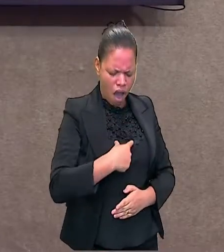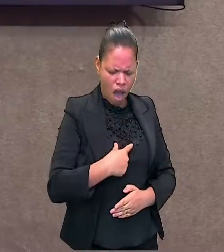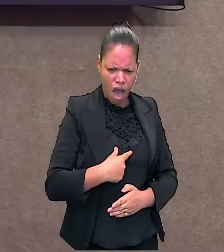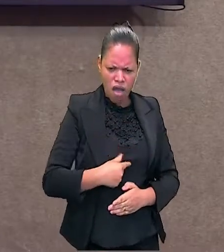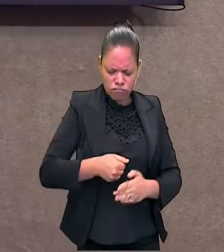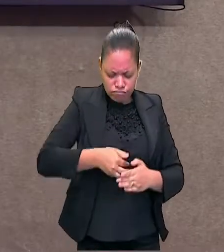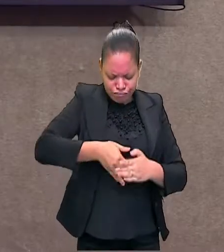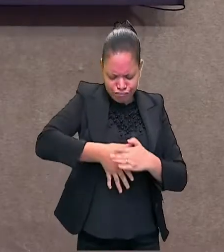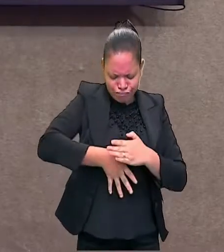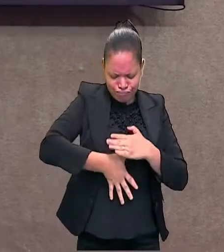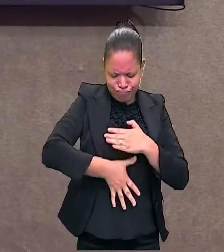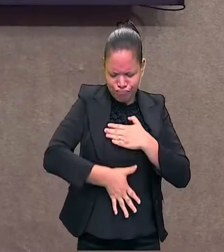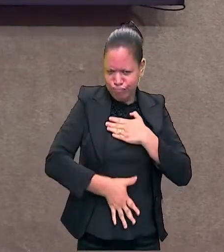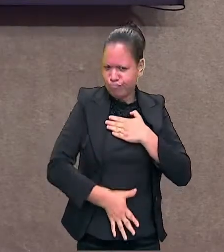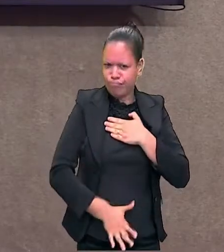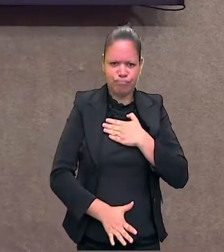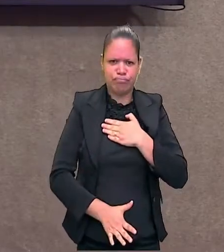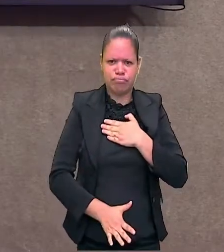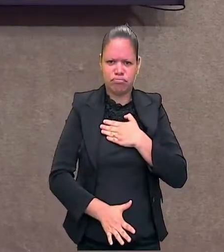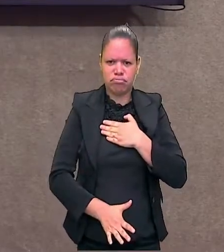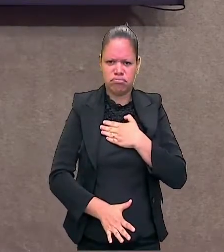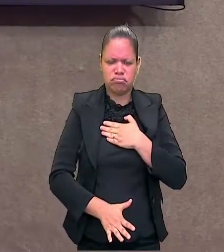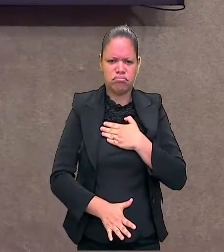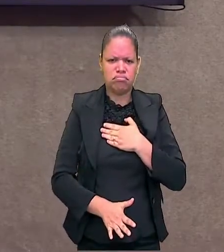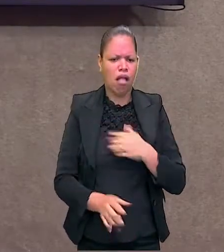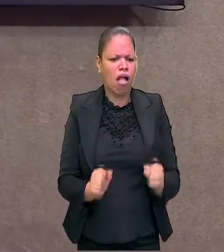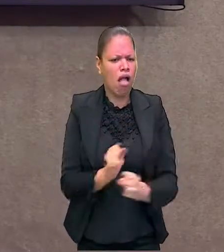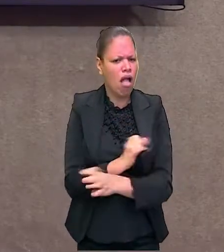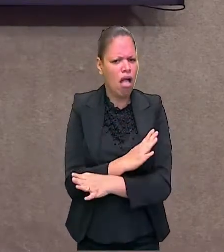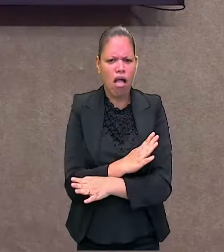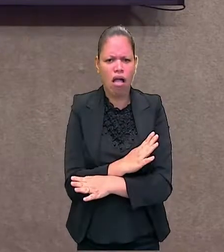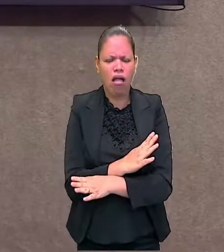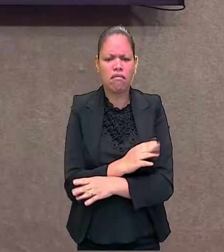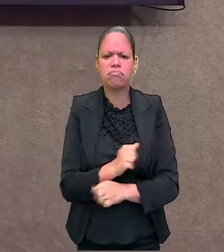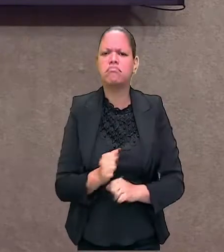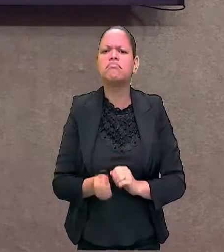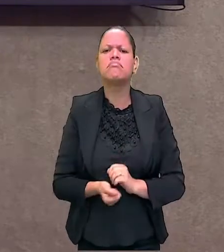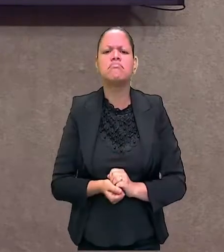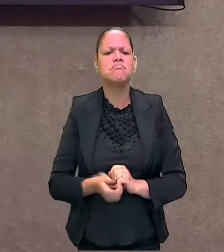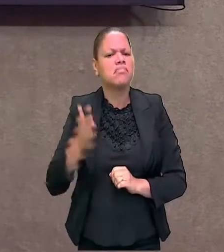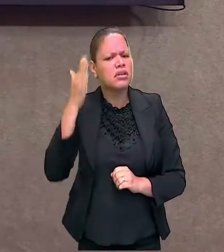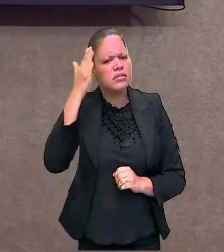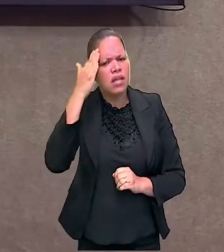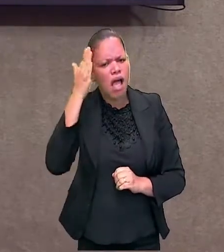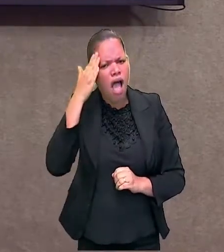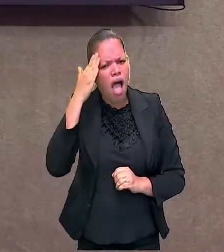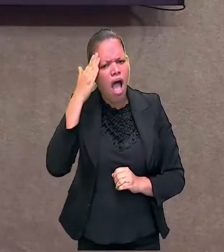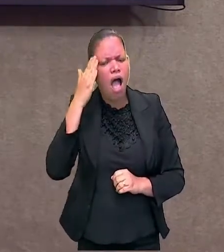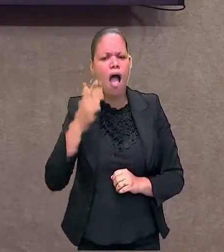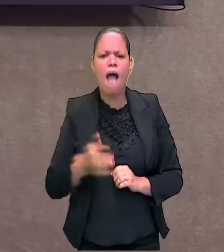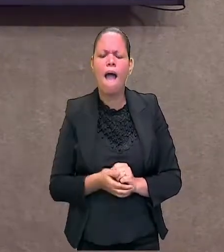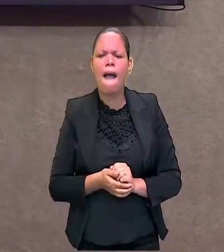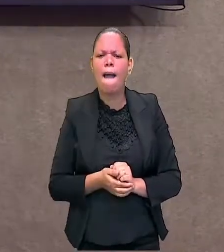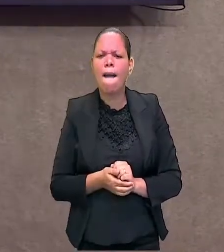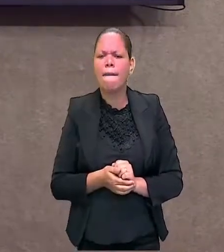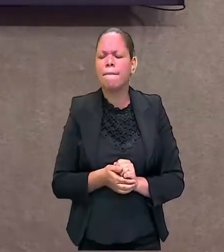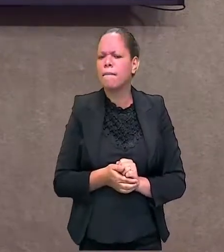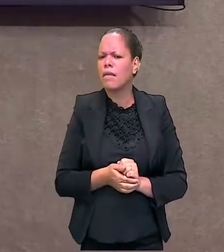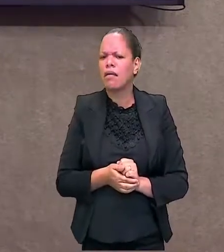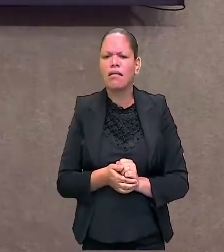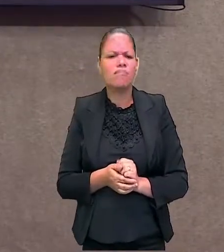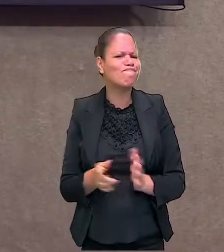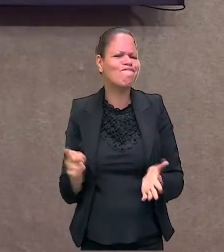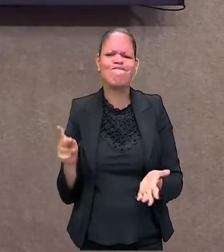não vai ser útil para o nosso organismo. Então, a gente já sabe pela explicação da ciência que